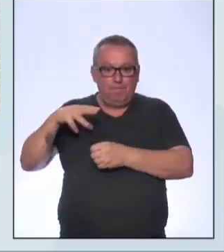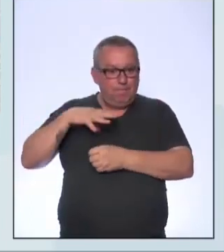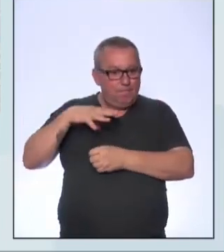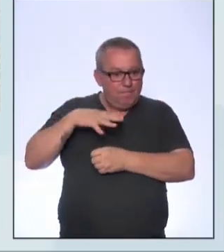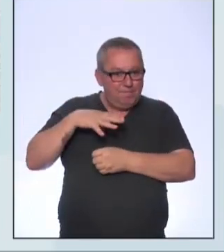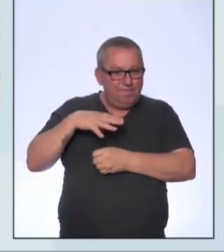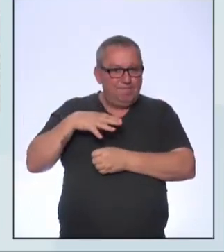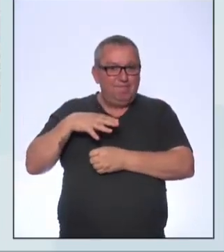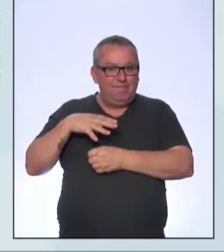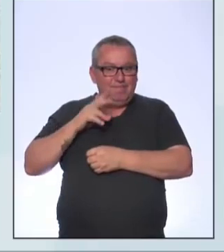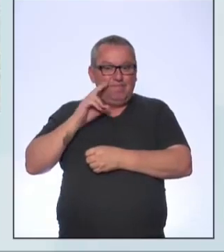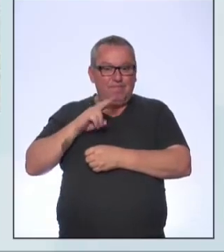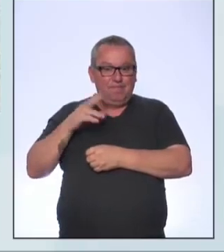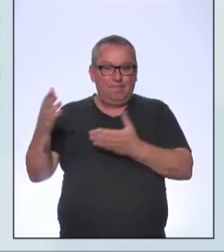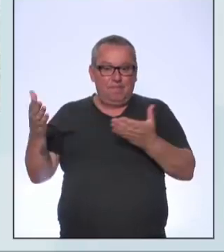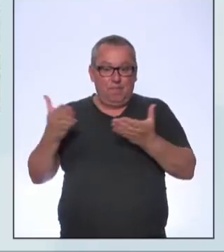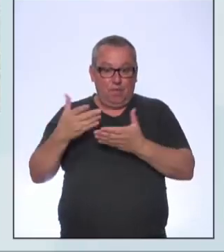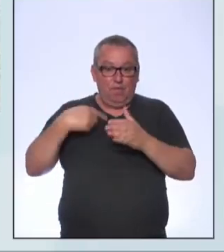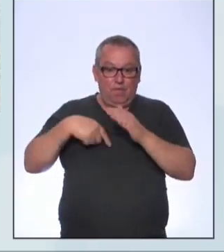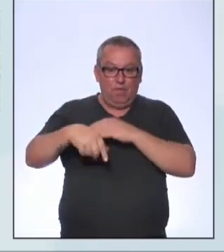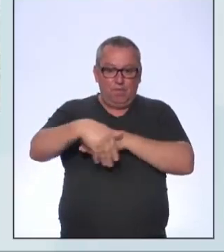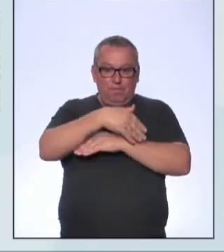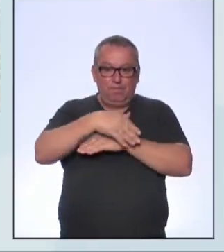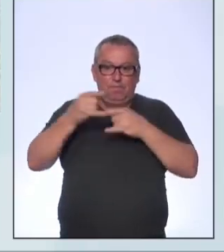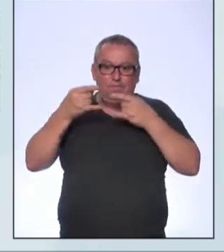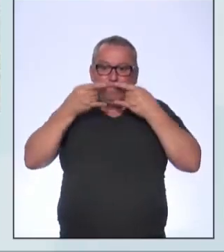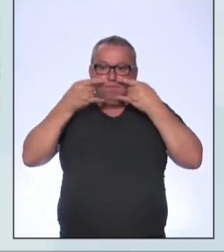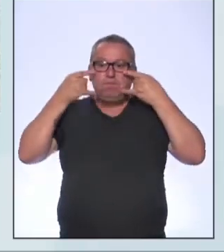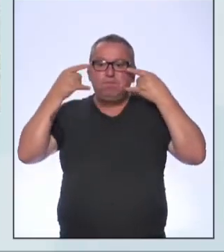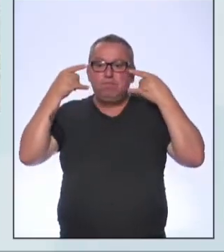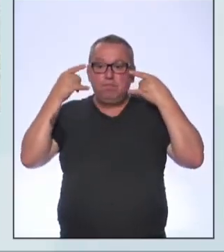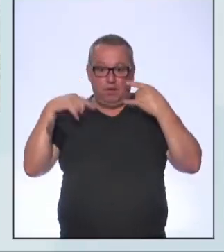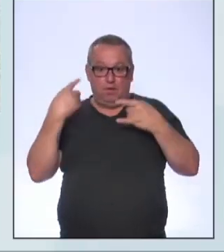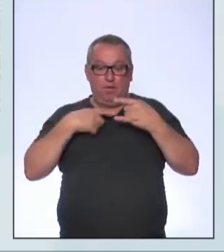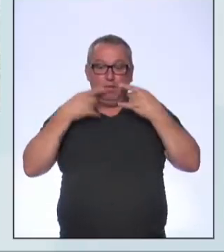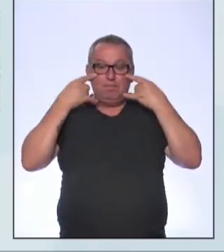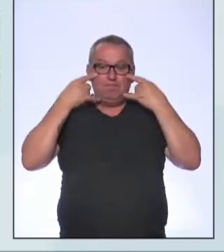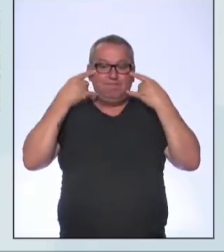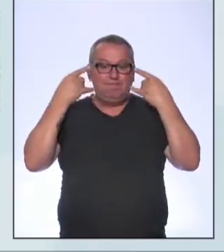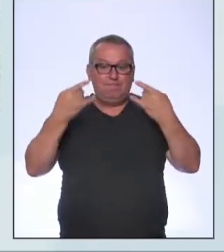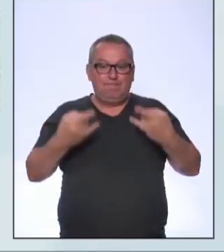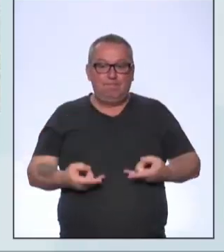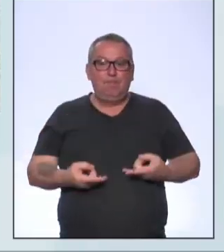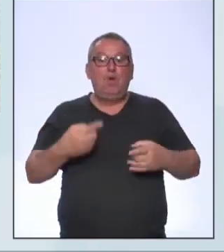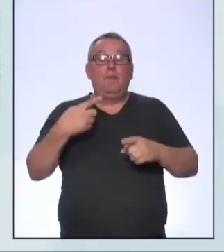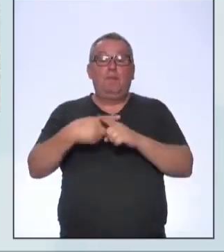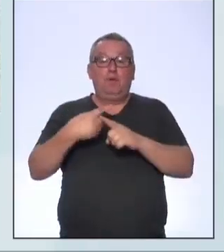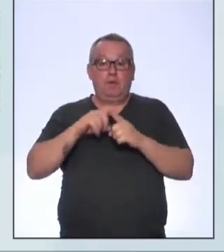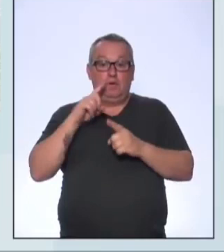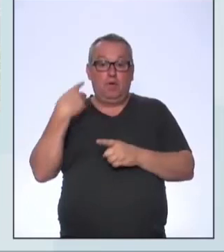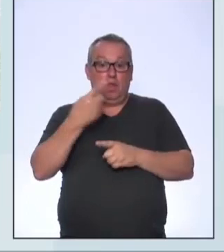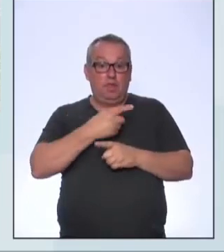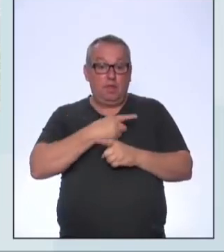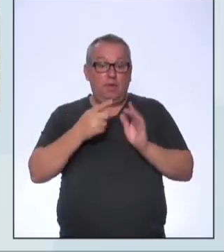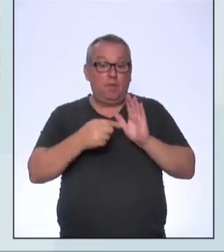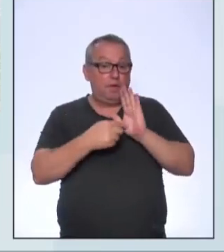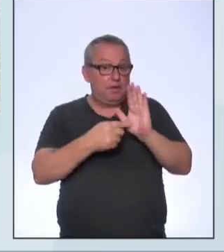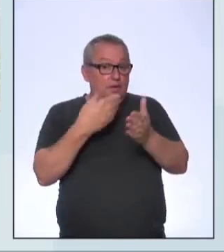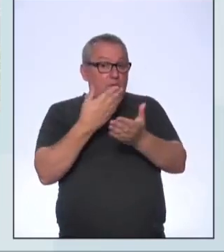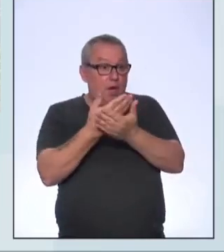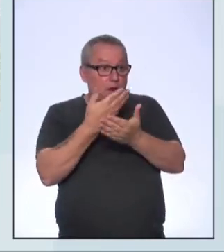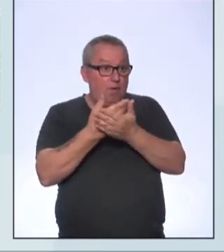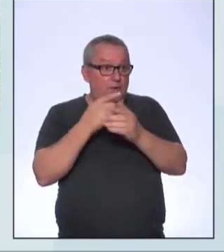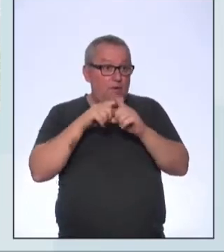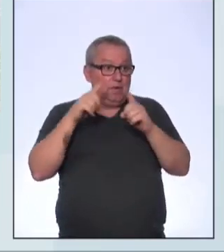cidades. Atualmente, nós saímos somente com máscara. Nós estamos sem máscara aqui porque nós estamos apresentando a aula, mas